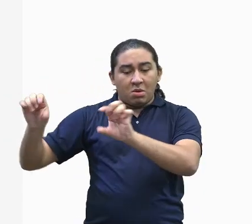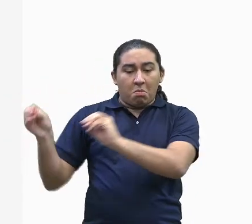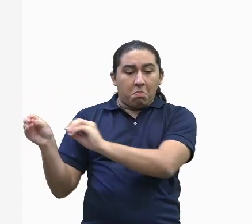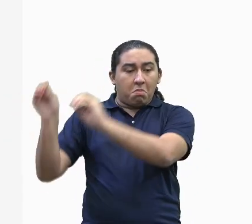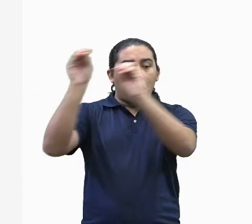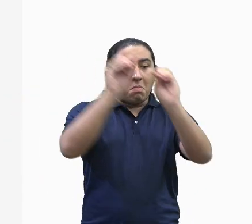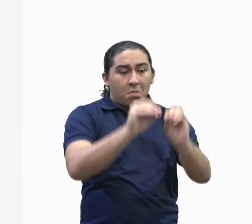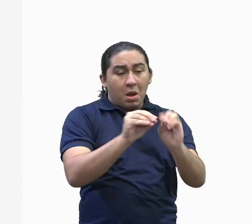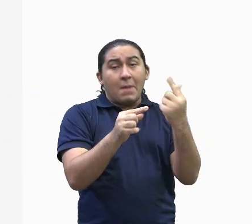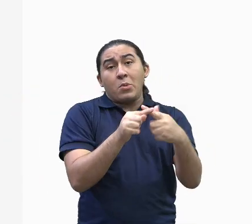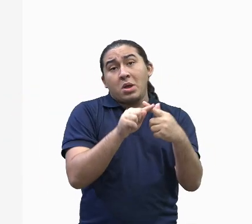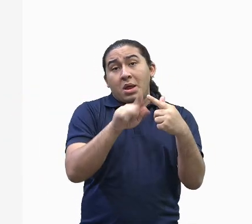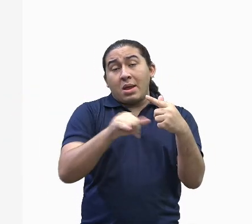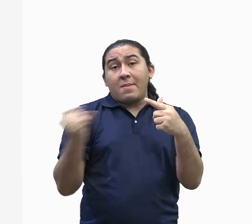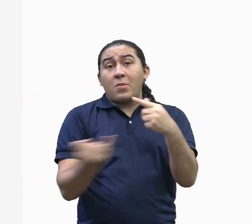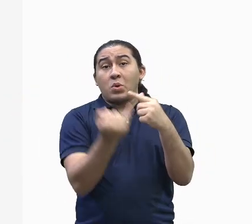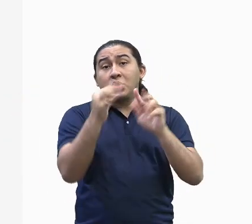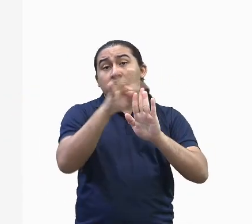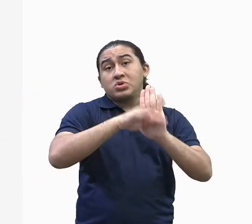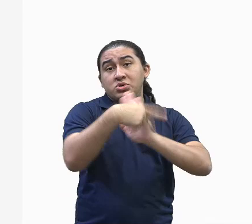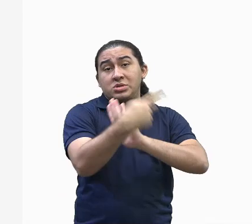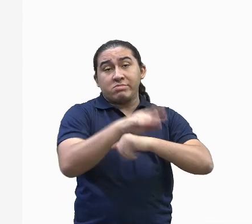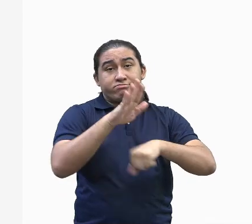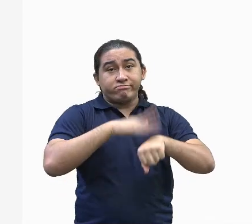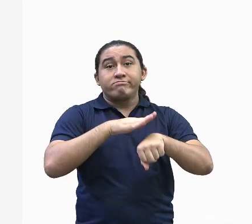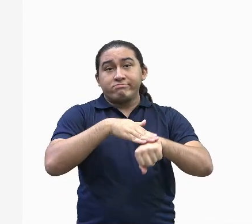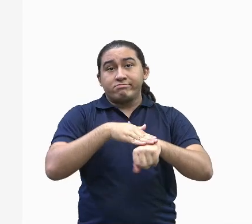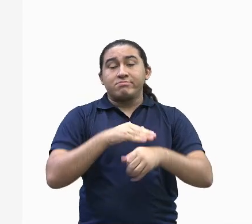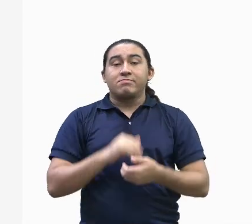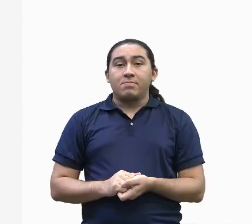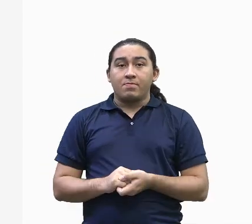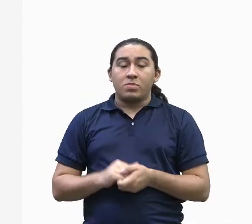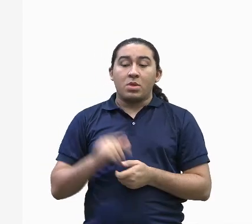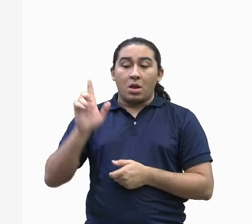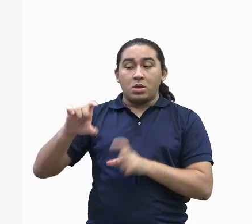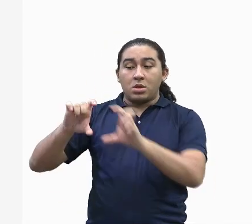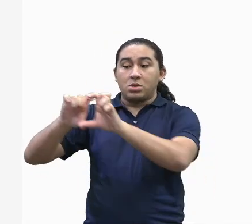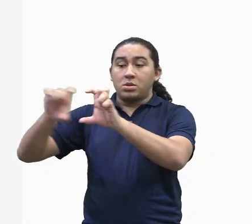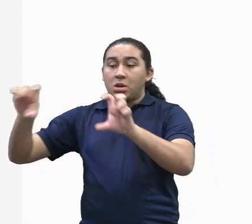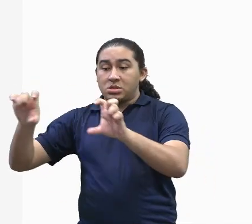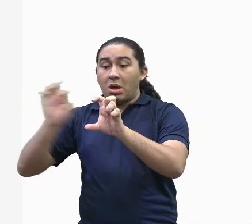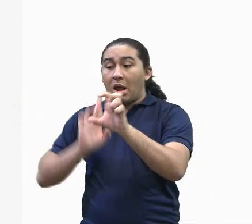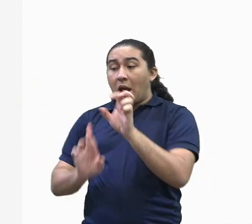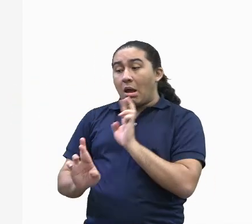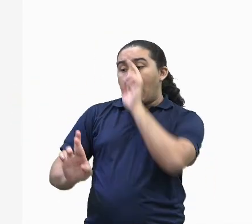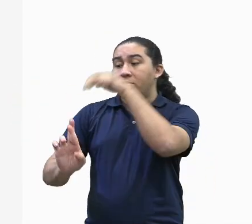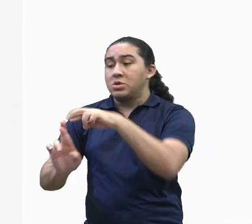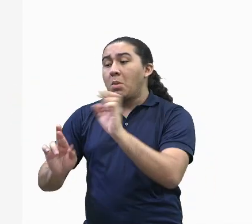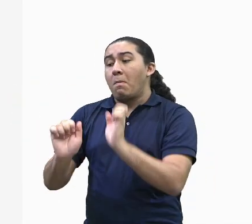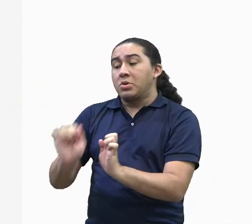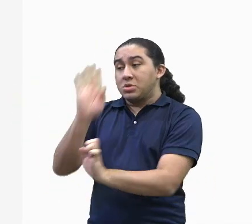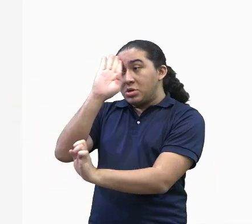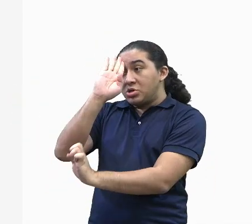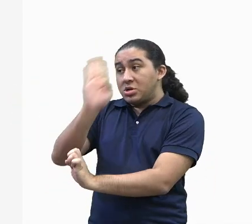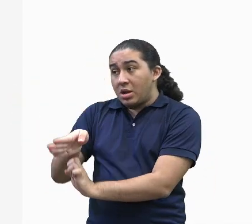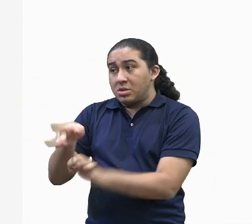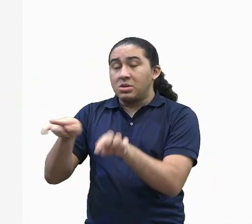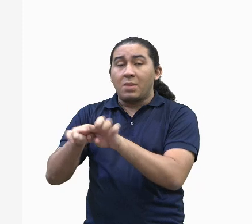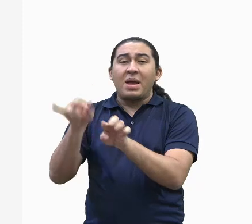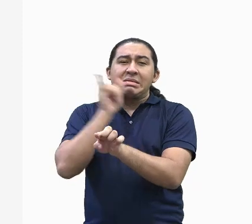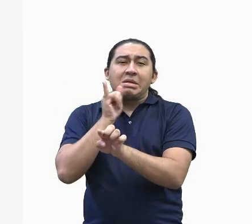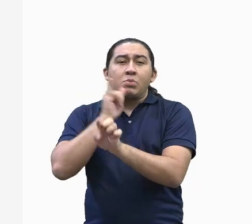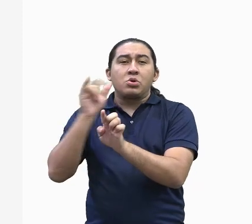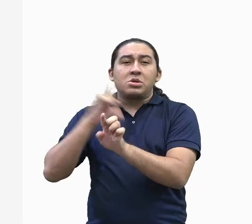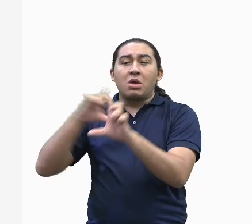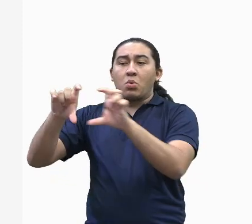ao texto que está desenvolvendo. A citação pode ocorrer de forma direta, em que se copia